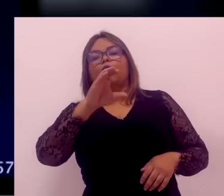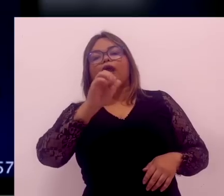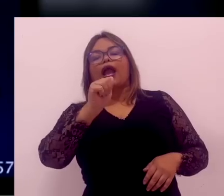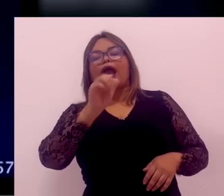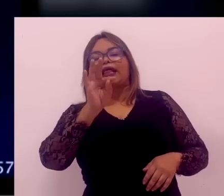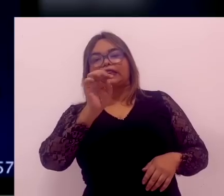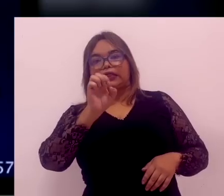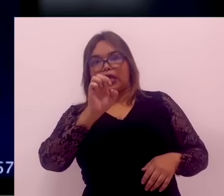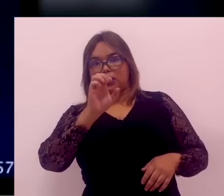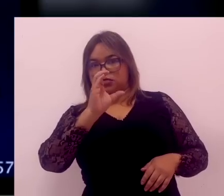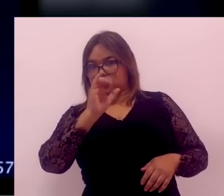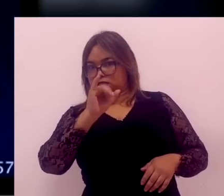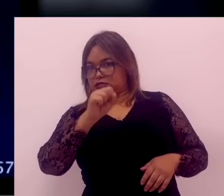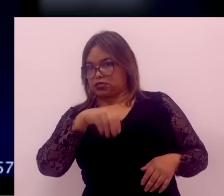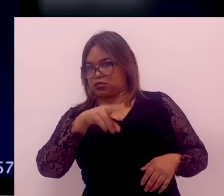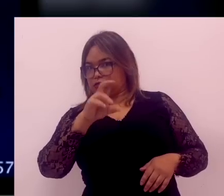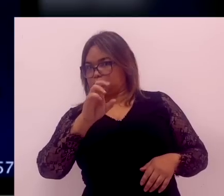York,